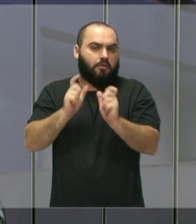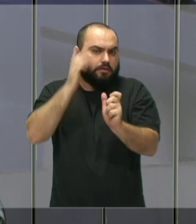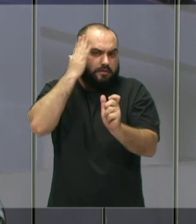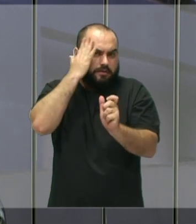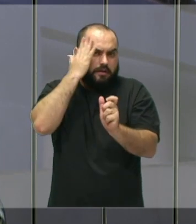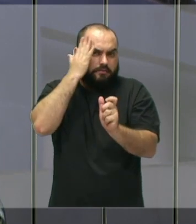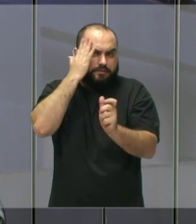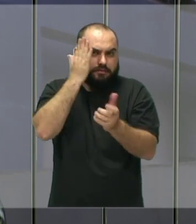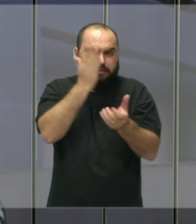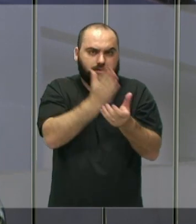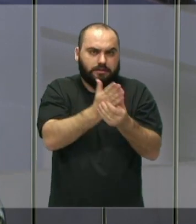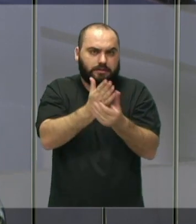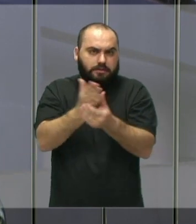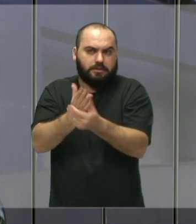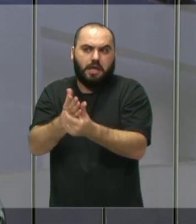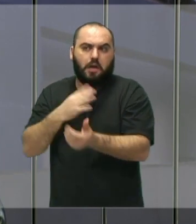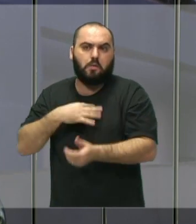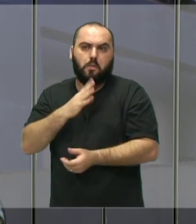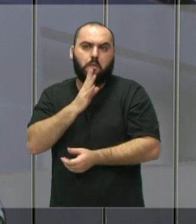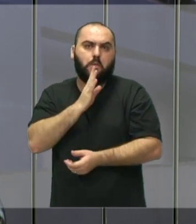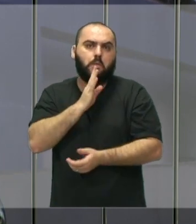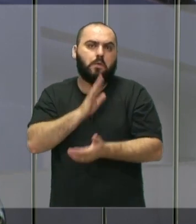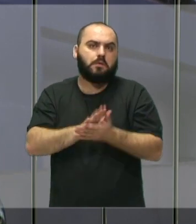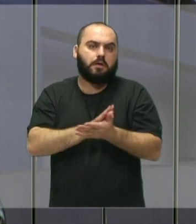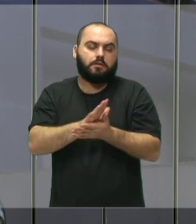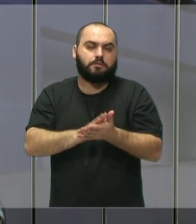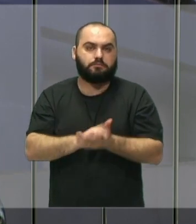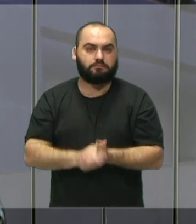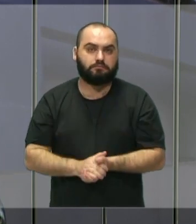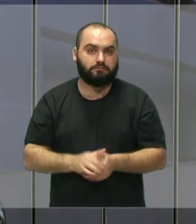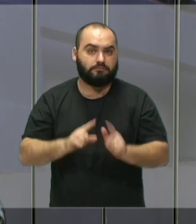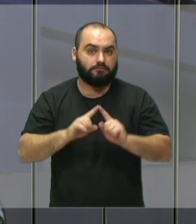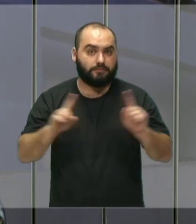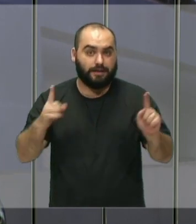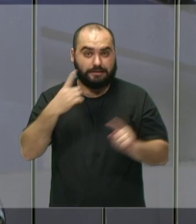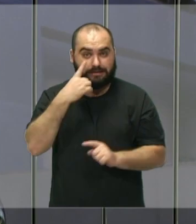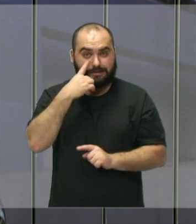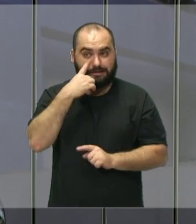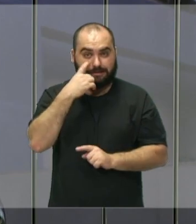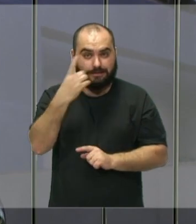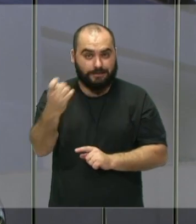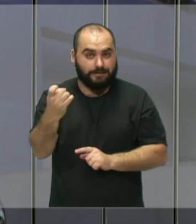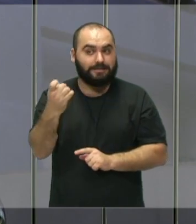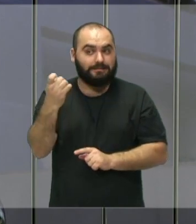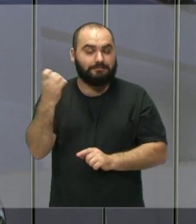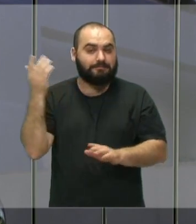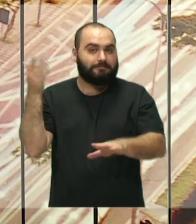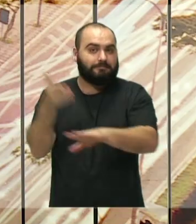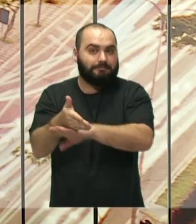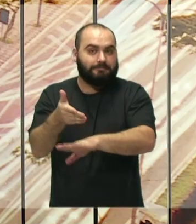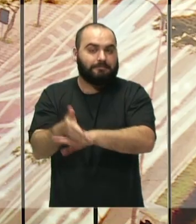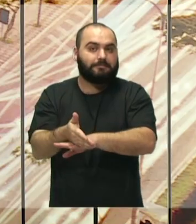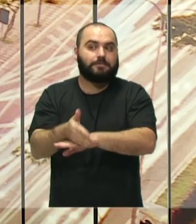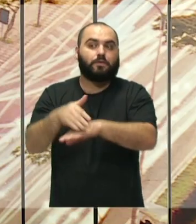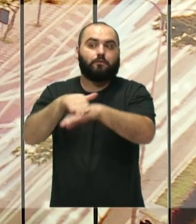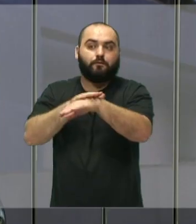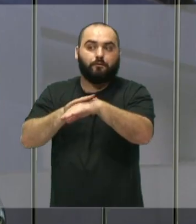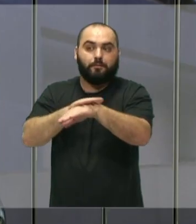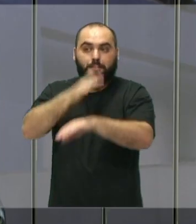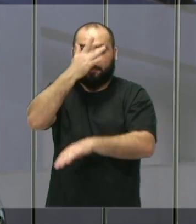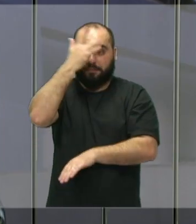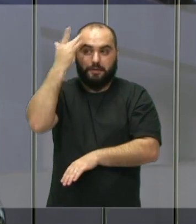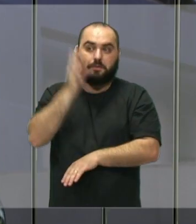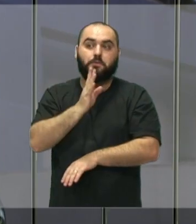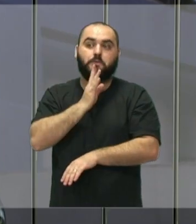e isso era uma parte muito desconhecida para mim. Só que é muito interessante poder estar participando, até para falar para as pessoas que me conhecem e que